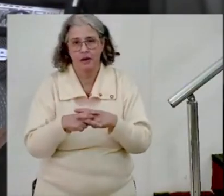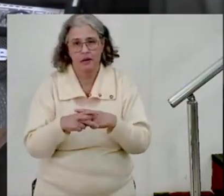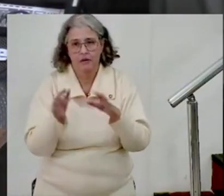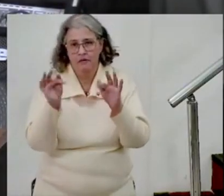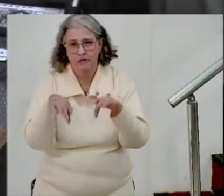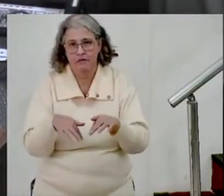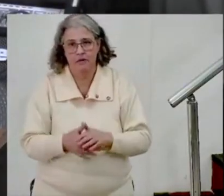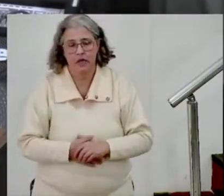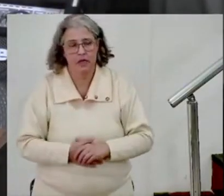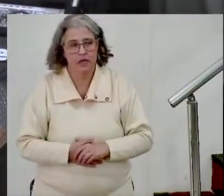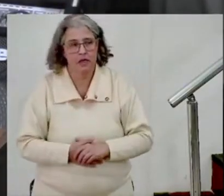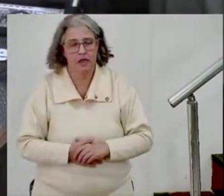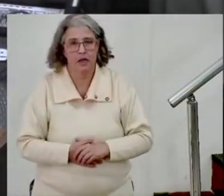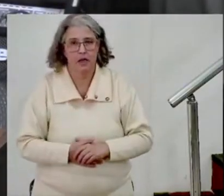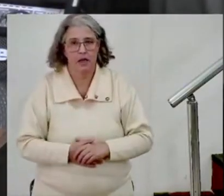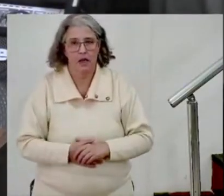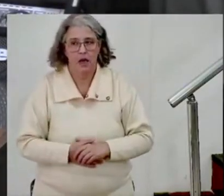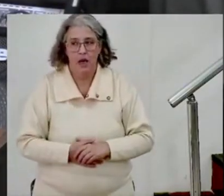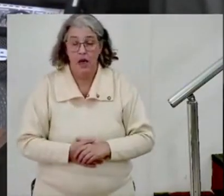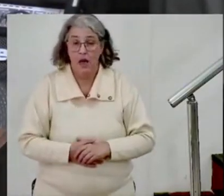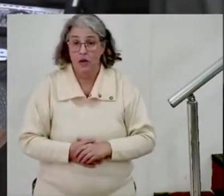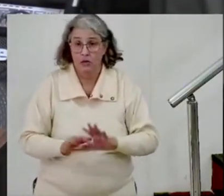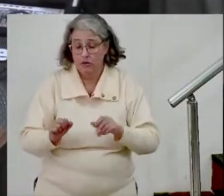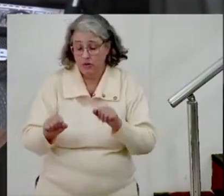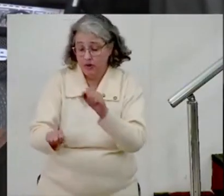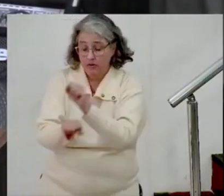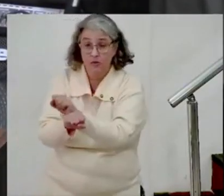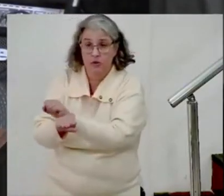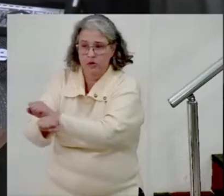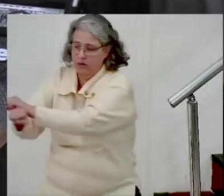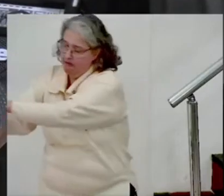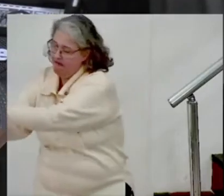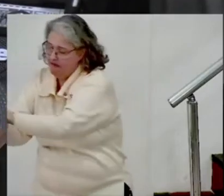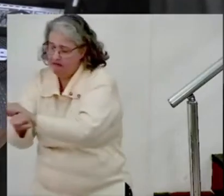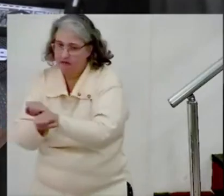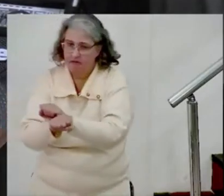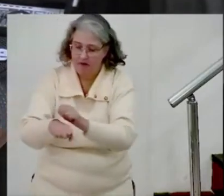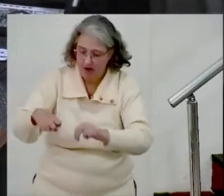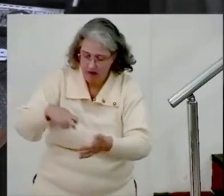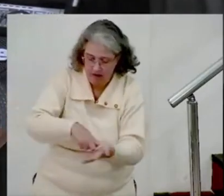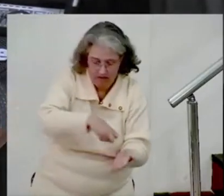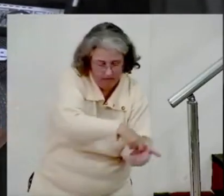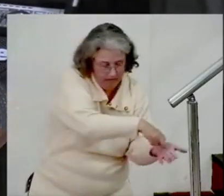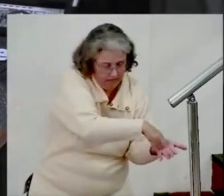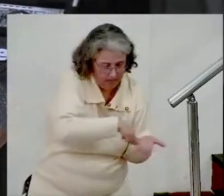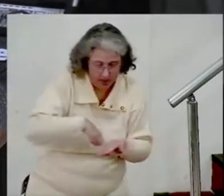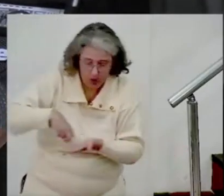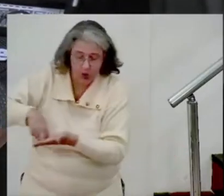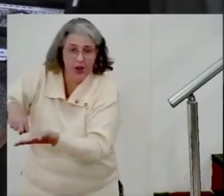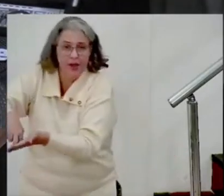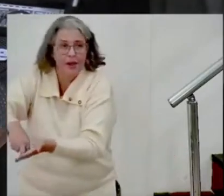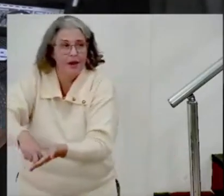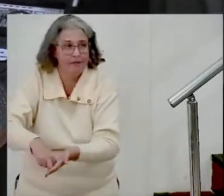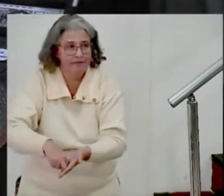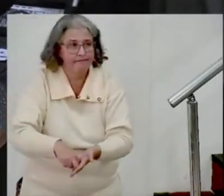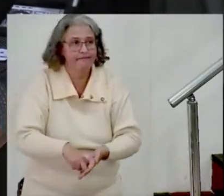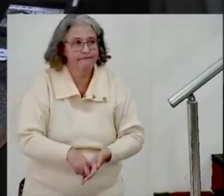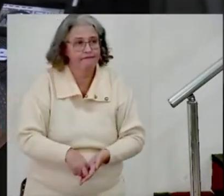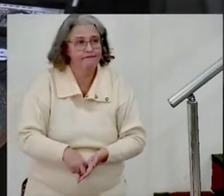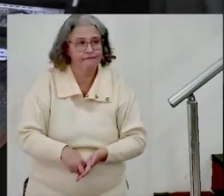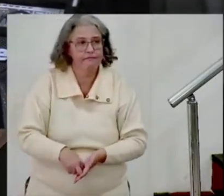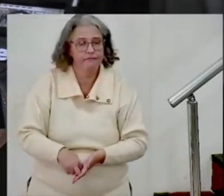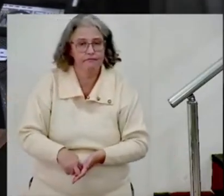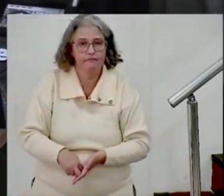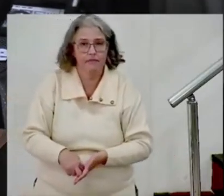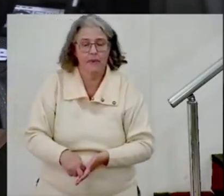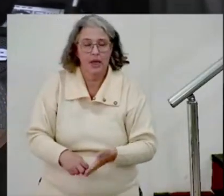sendo trazidos para se ajoelharem aos pés de Senaqueribe. E esta laje de pedra é uma cópia da laje de